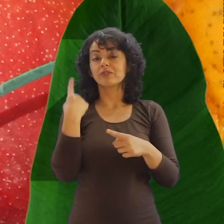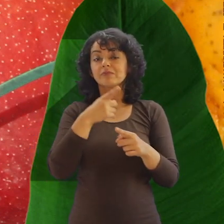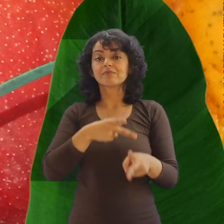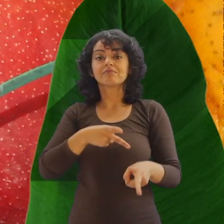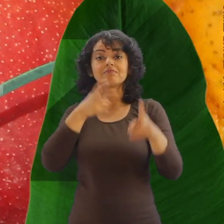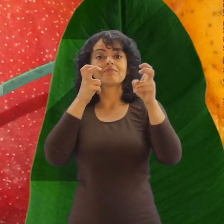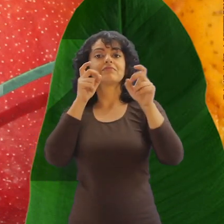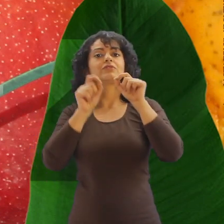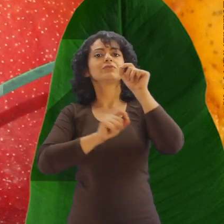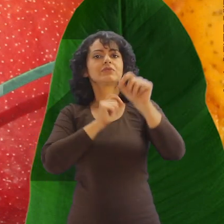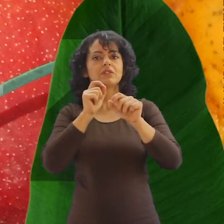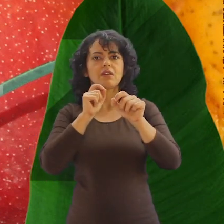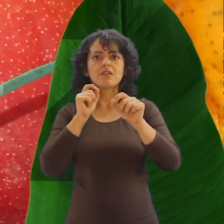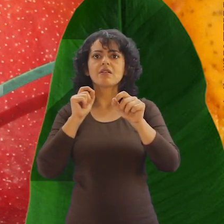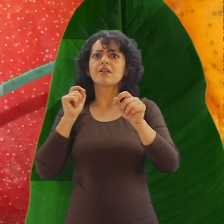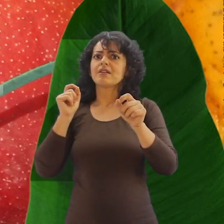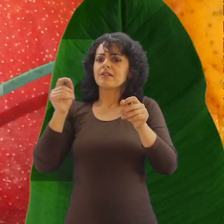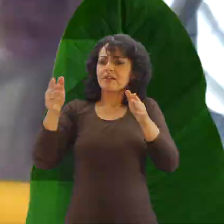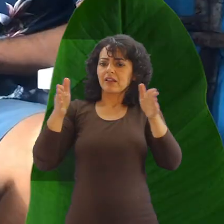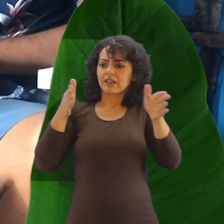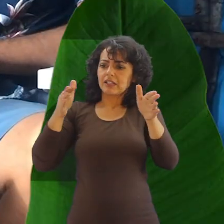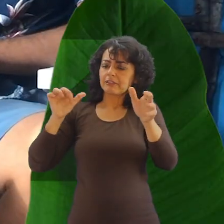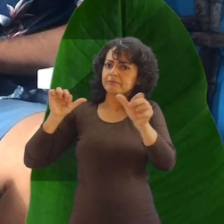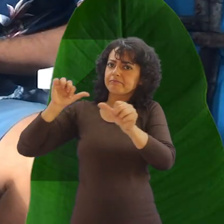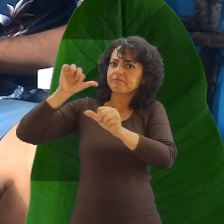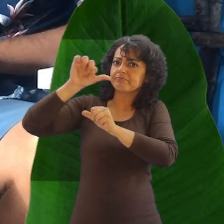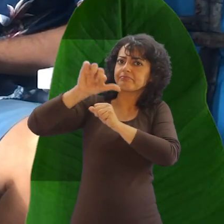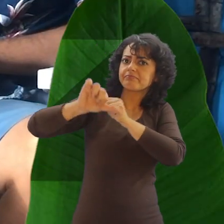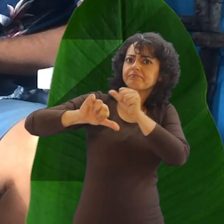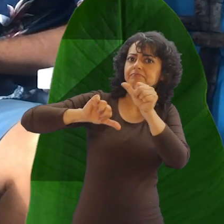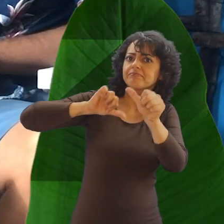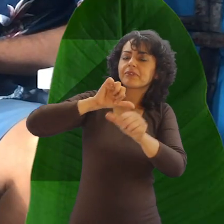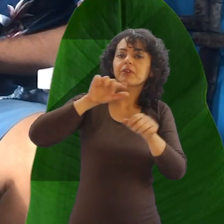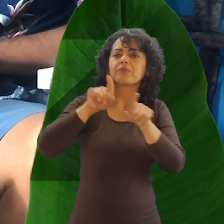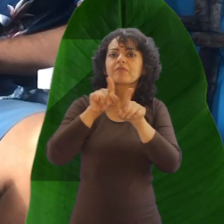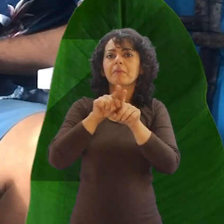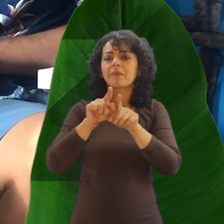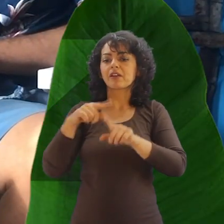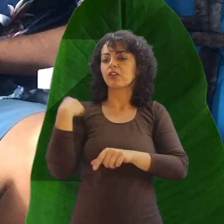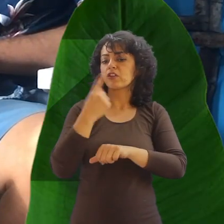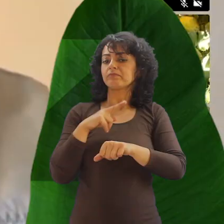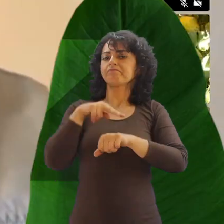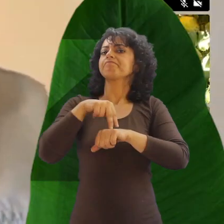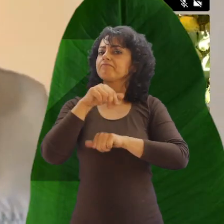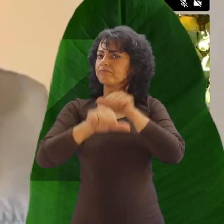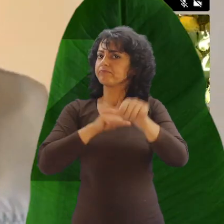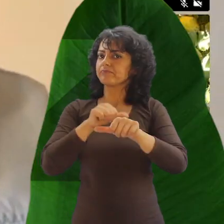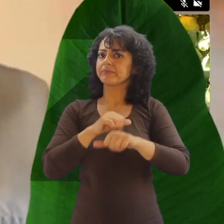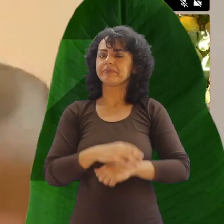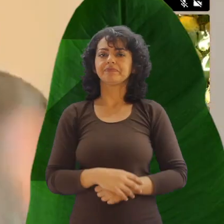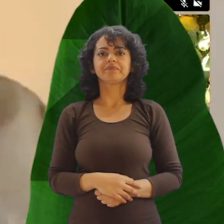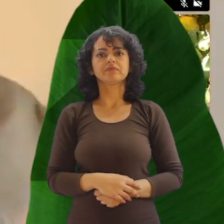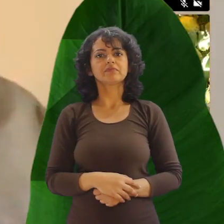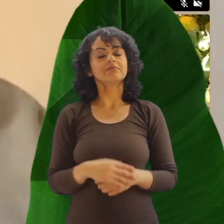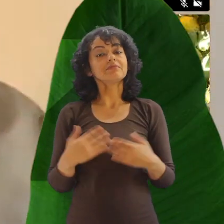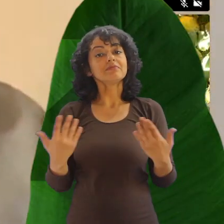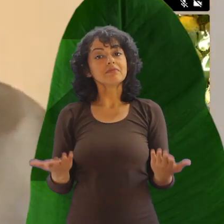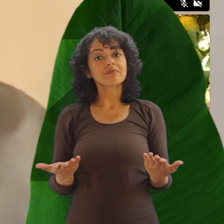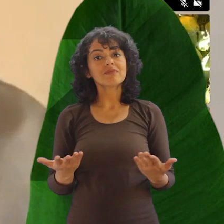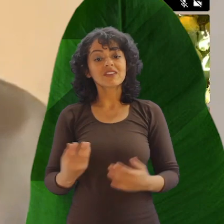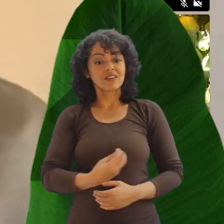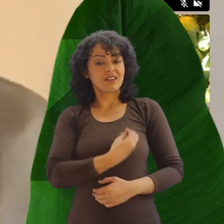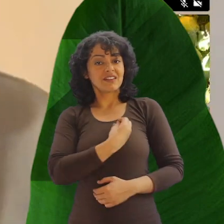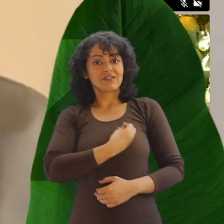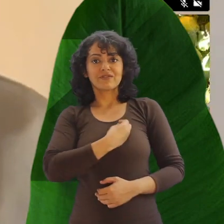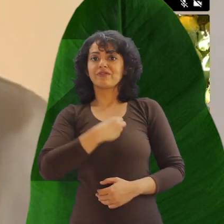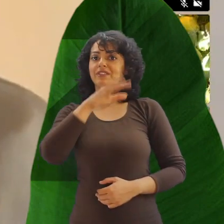a mudança dos tempos vão alterando também a maneira que a gente vai se colocando. Então, na vida, a gente